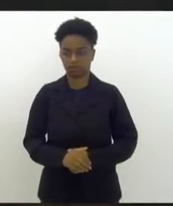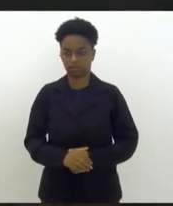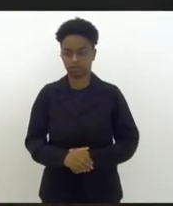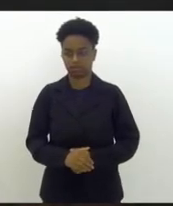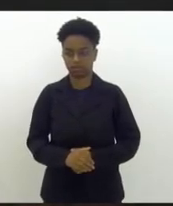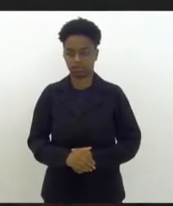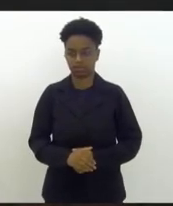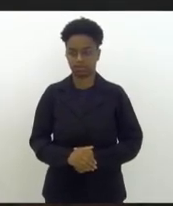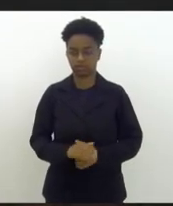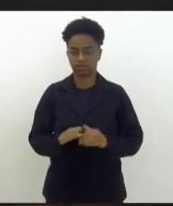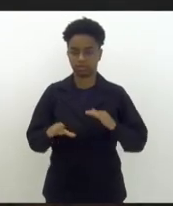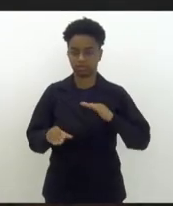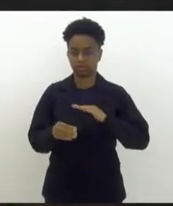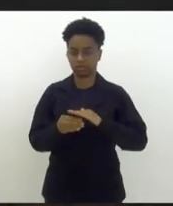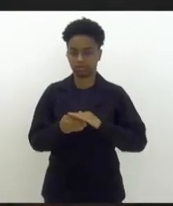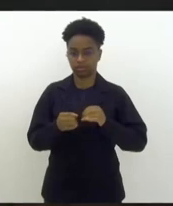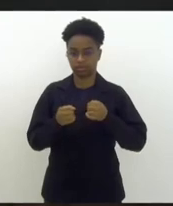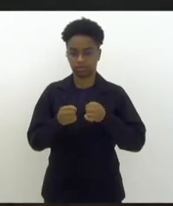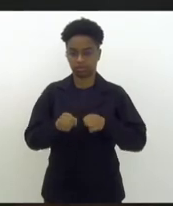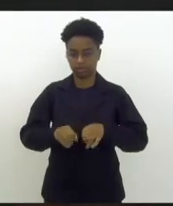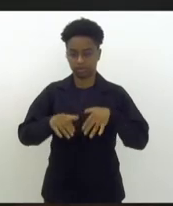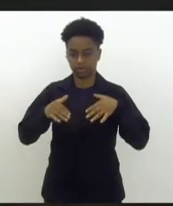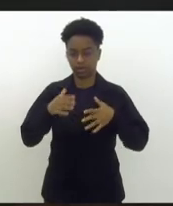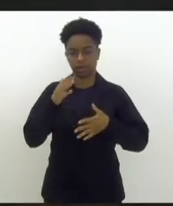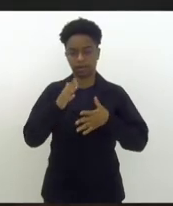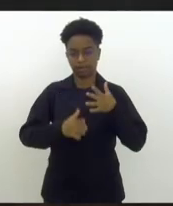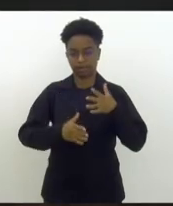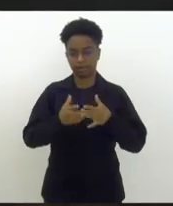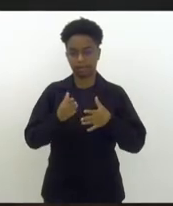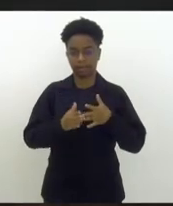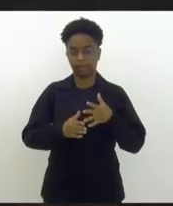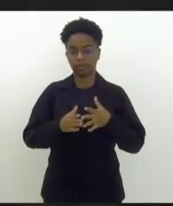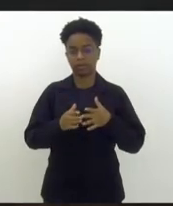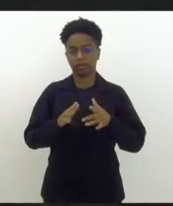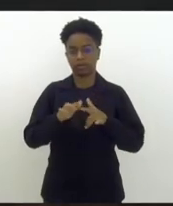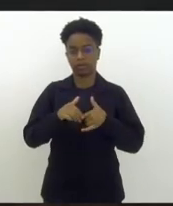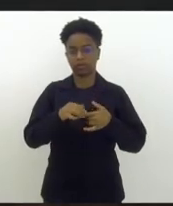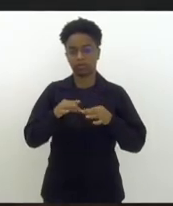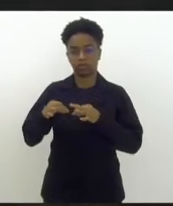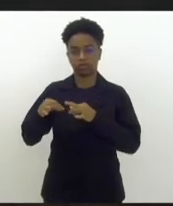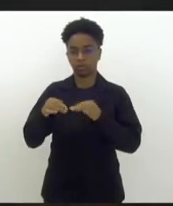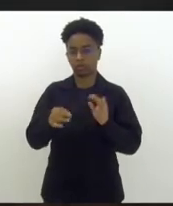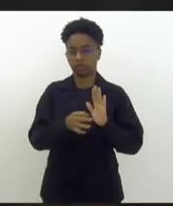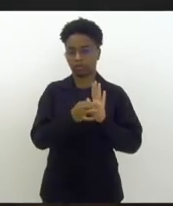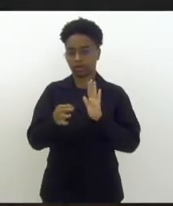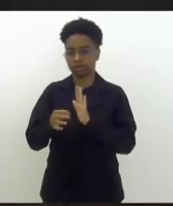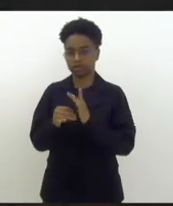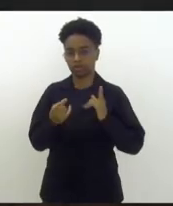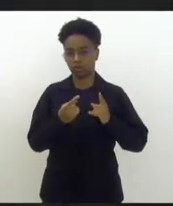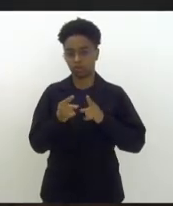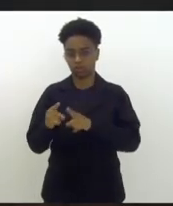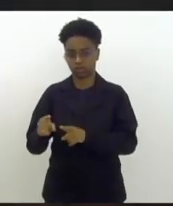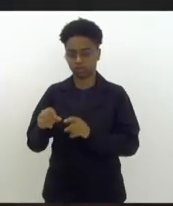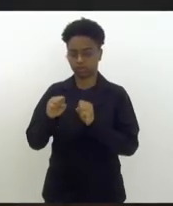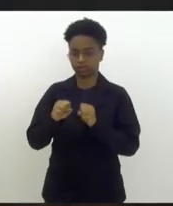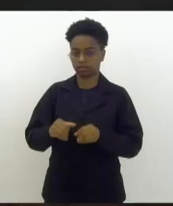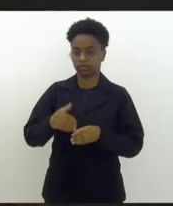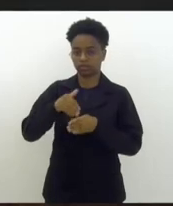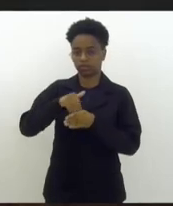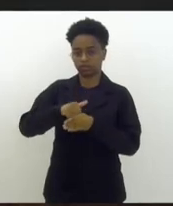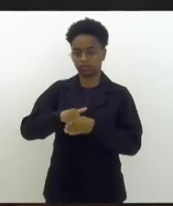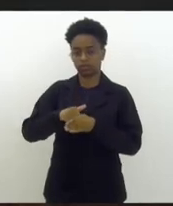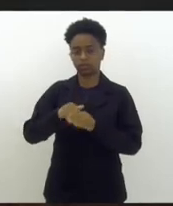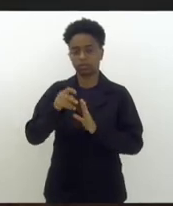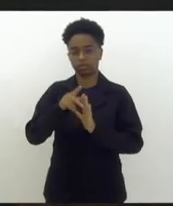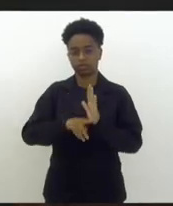as emendas de plenário foram prejudicadas com todos os pareceres contrários em votação projeto